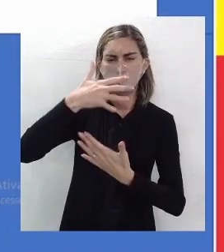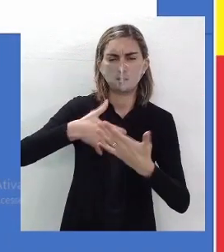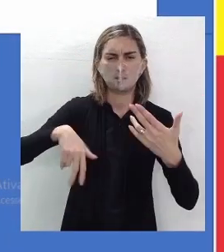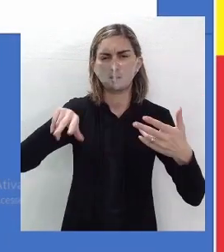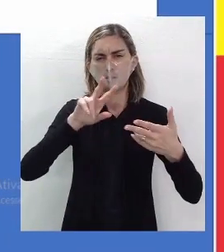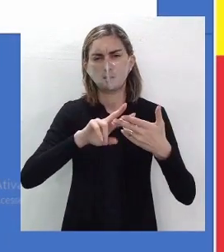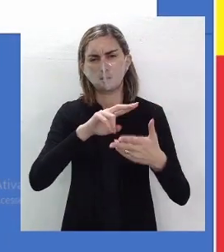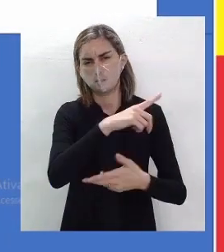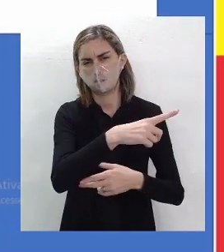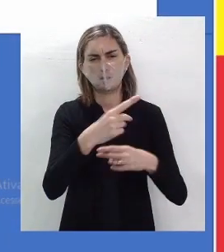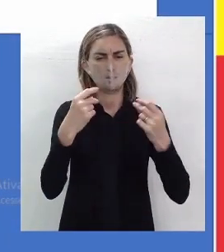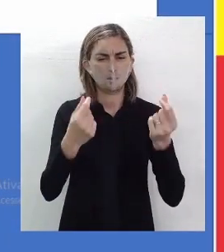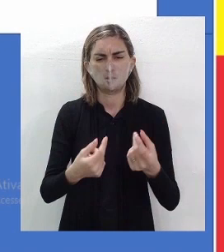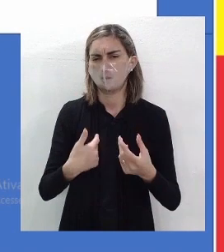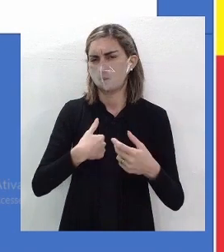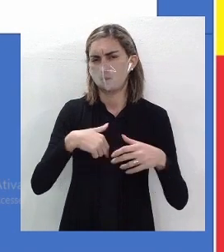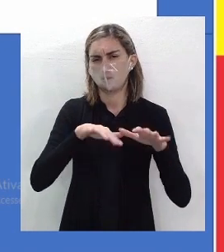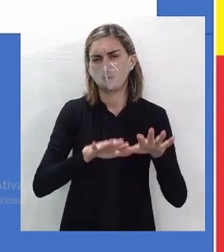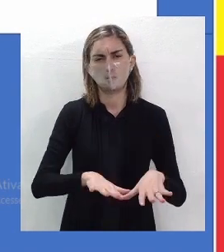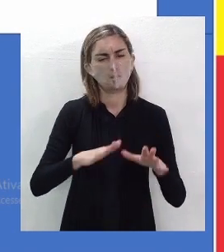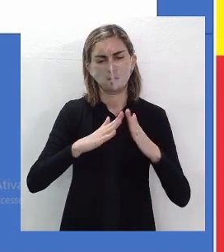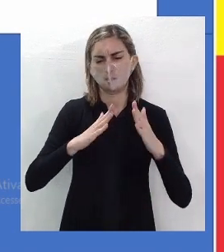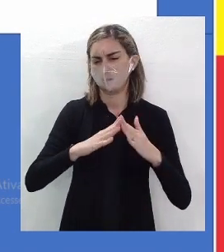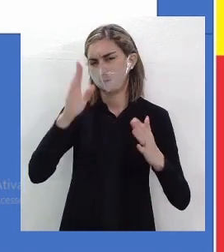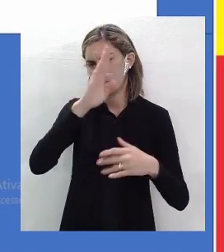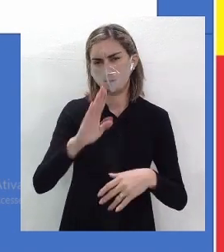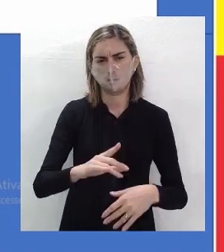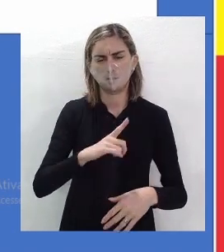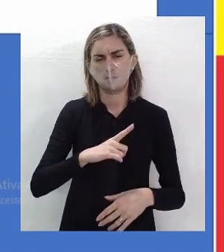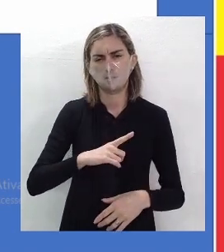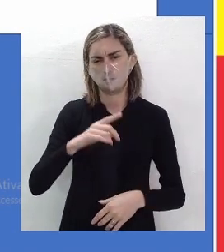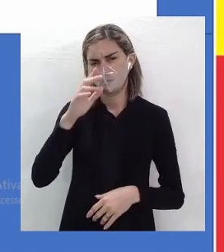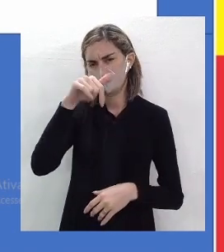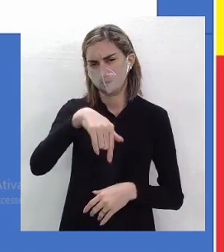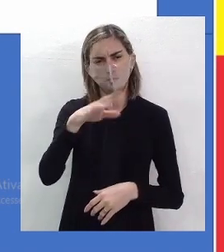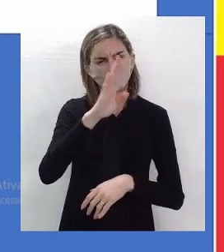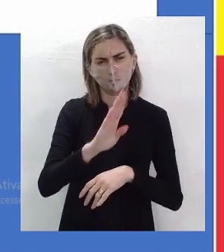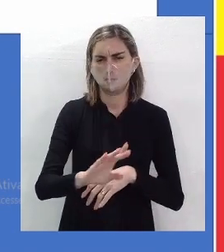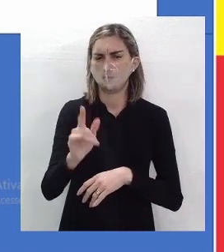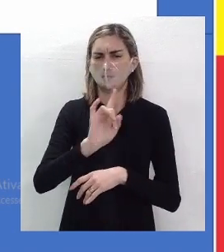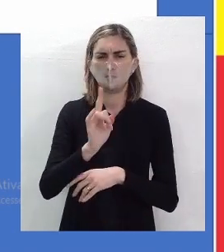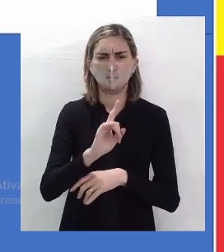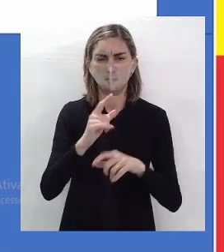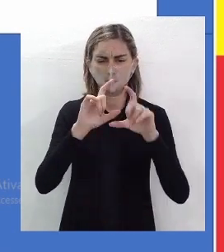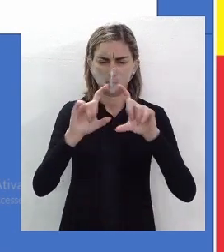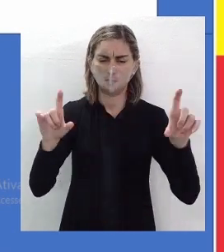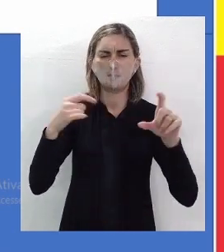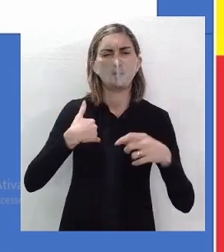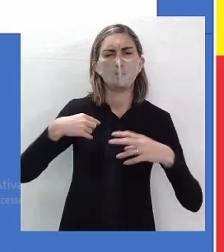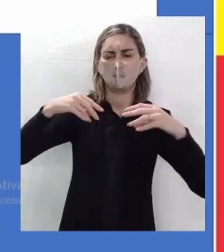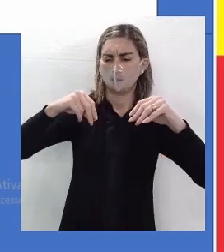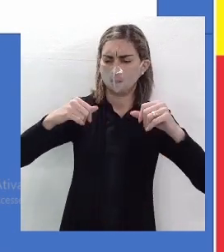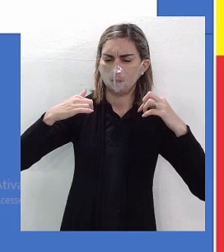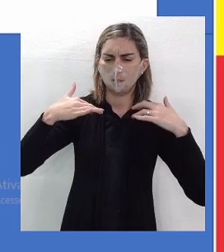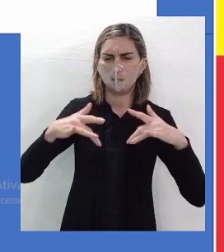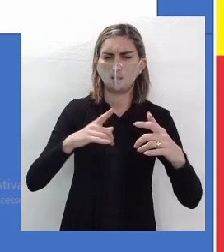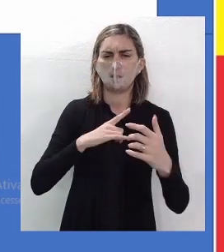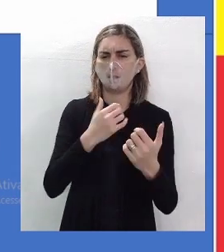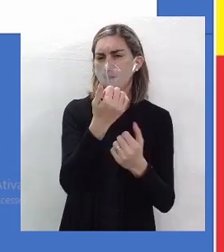exílio, porque ele já não estava mais morando no Brasil. Então ele diz assim, ó, a primeira estrofe. Minha terra